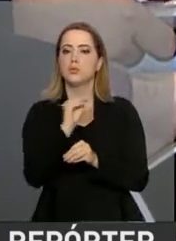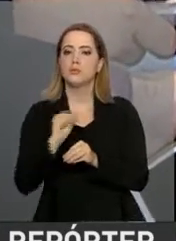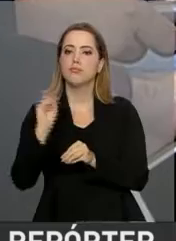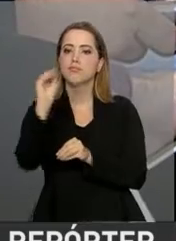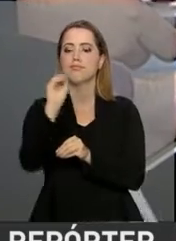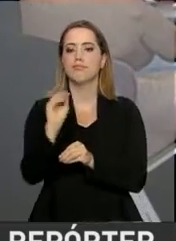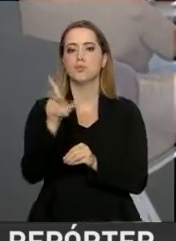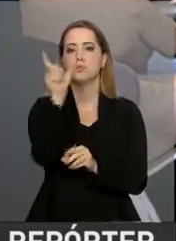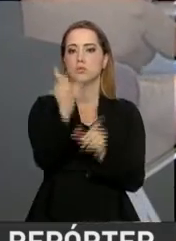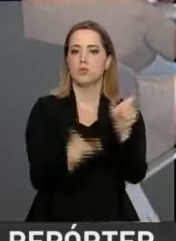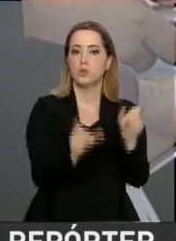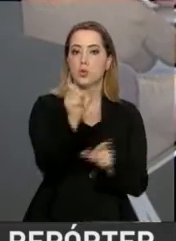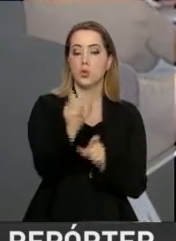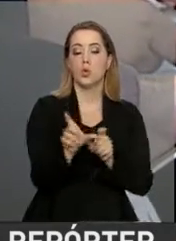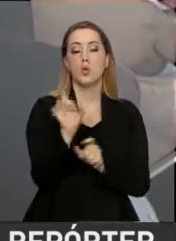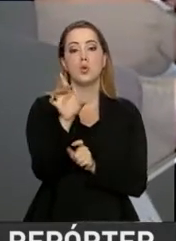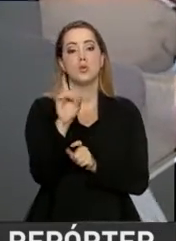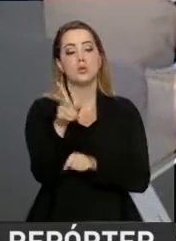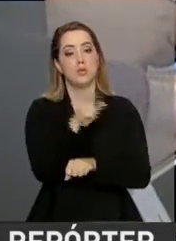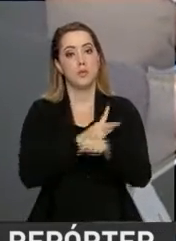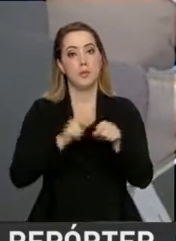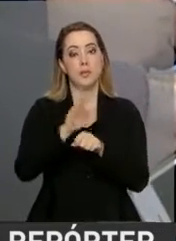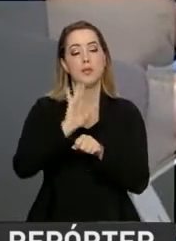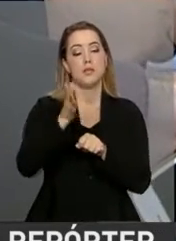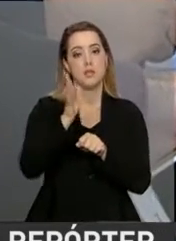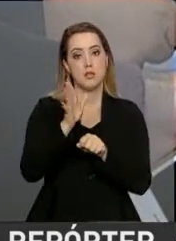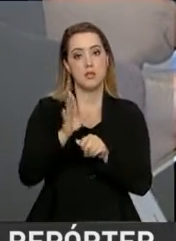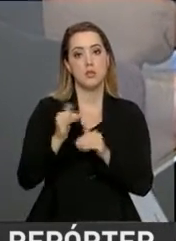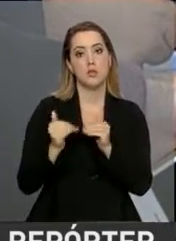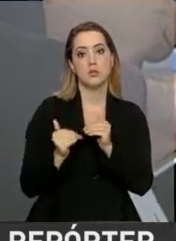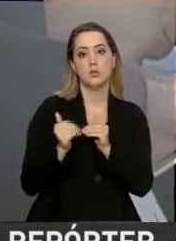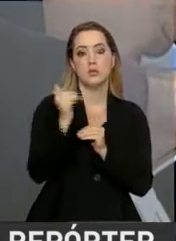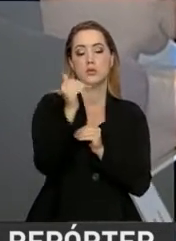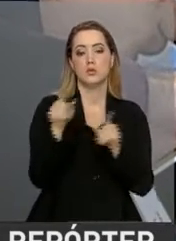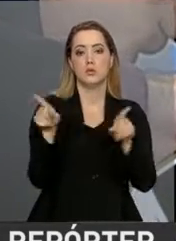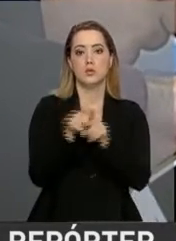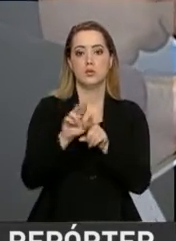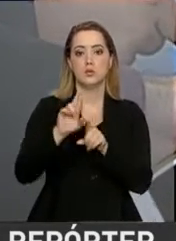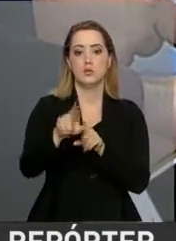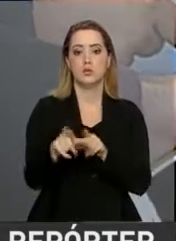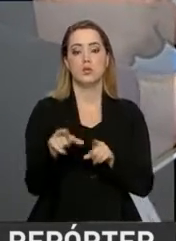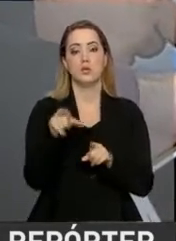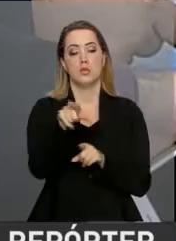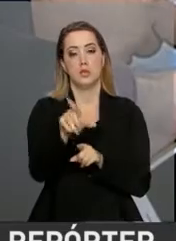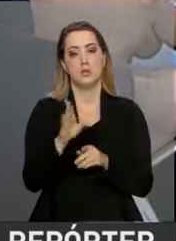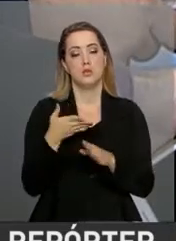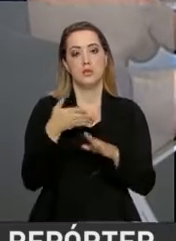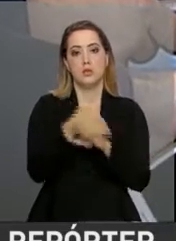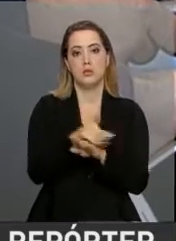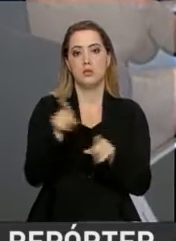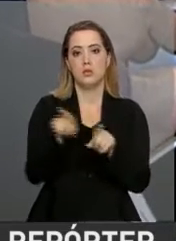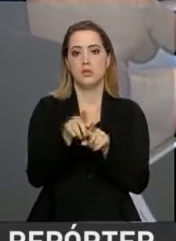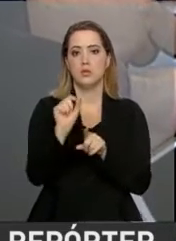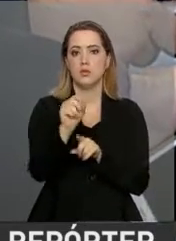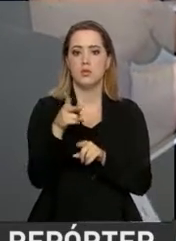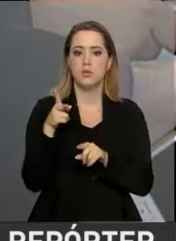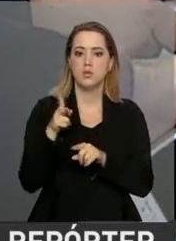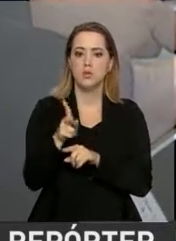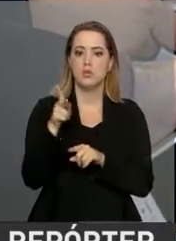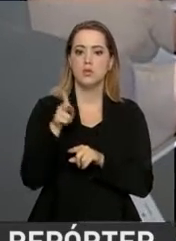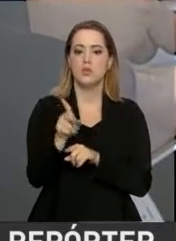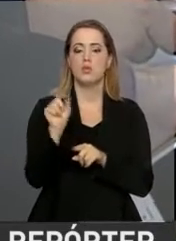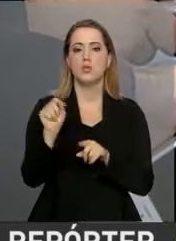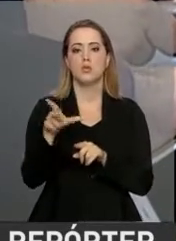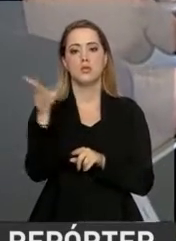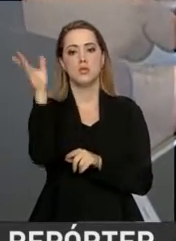países de alta renda já incorporaram é essa droga e que sempre que uma o